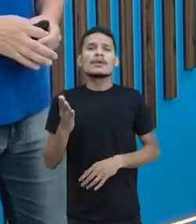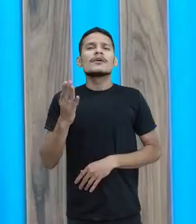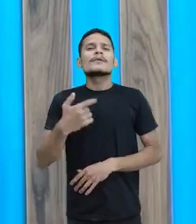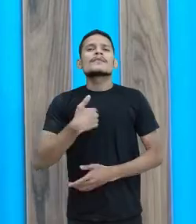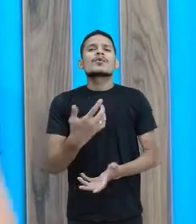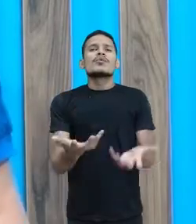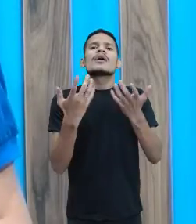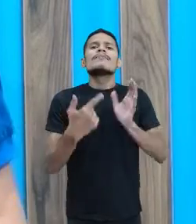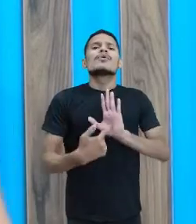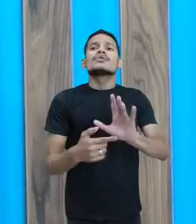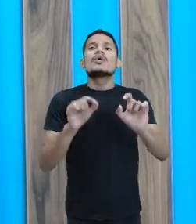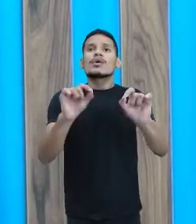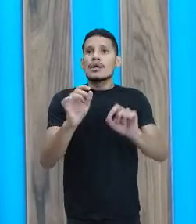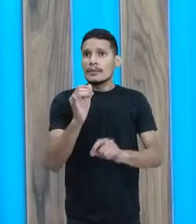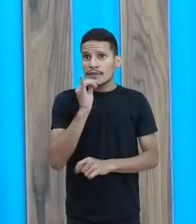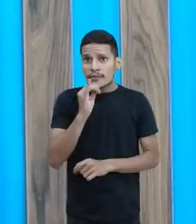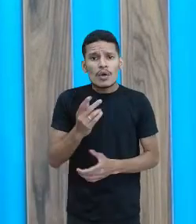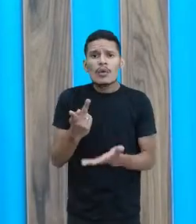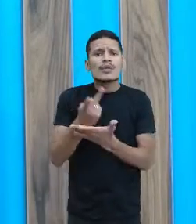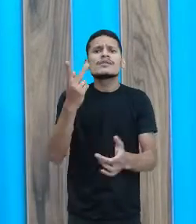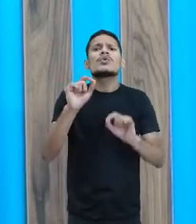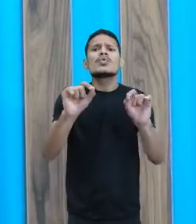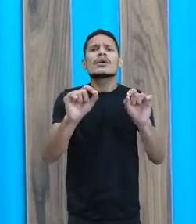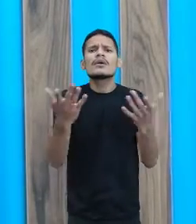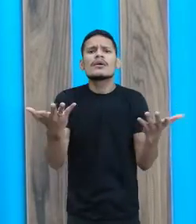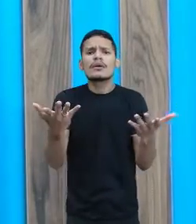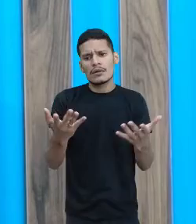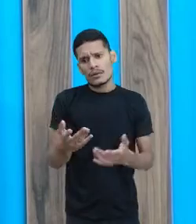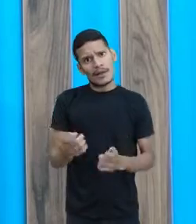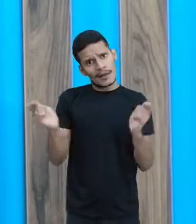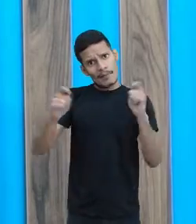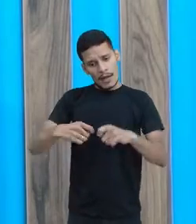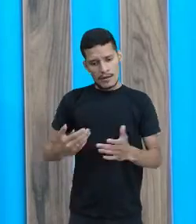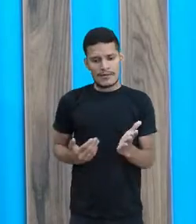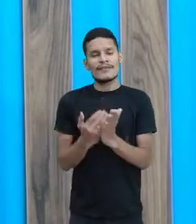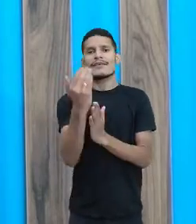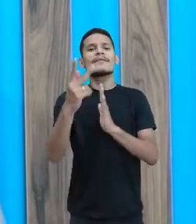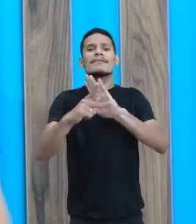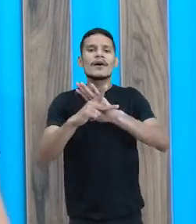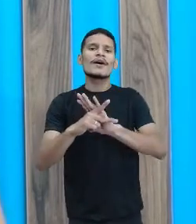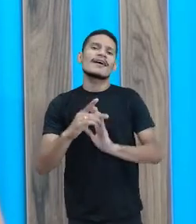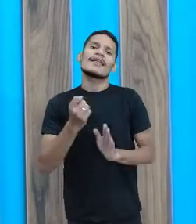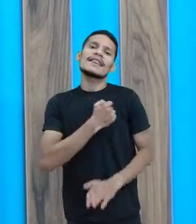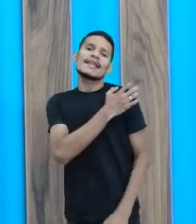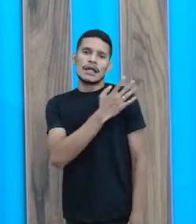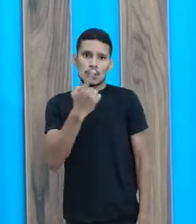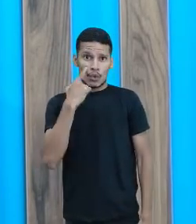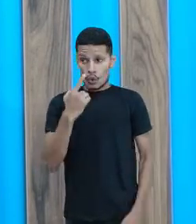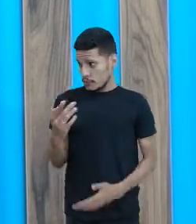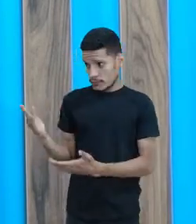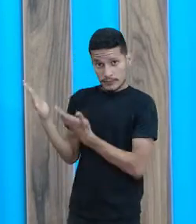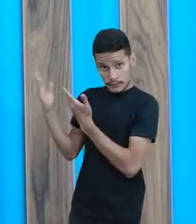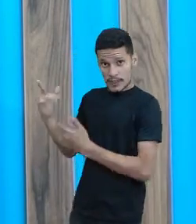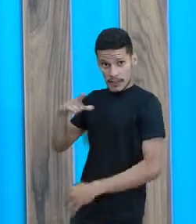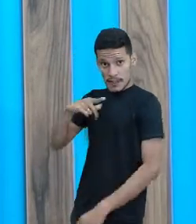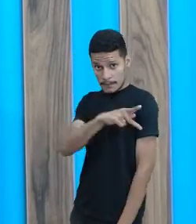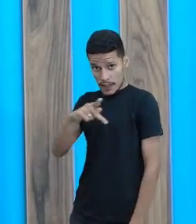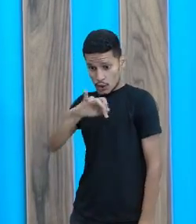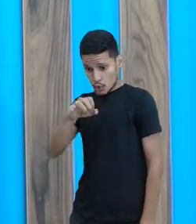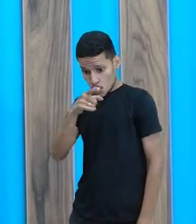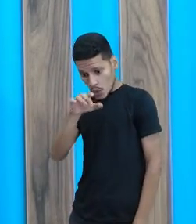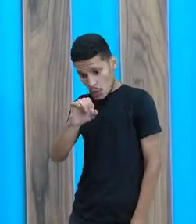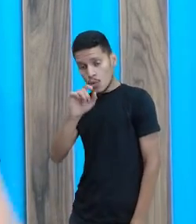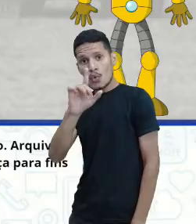só representar aqui para você, basicamente, foi o que aconteceu, né, para o início da ditadura. Então, nós tínhamos até então um presidente, João